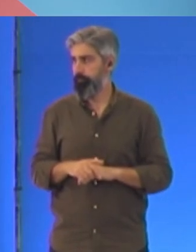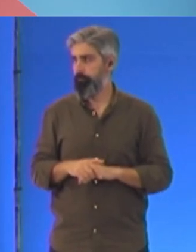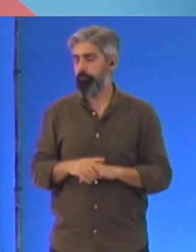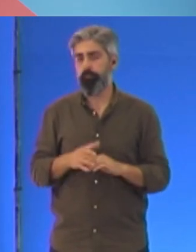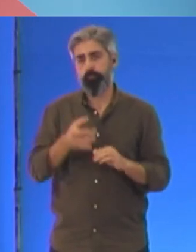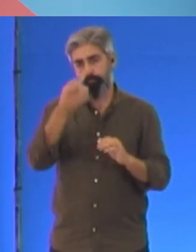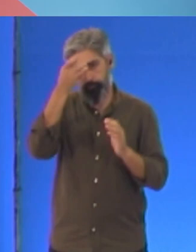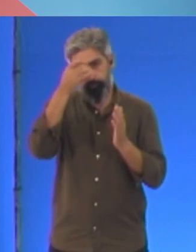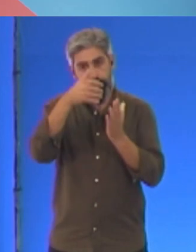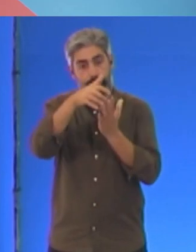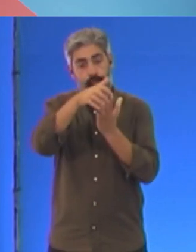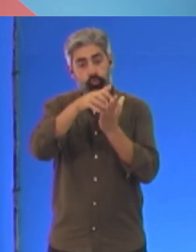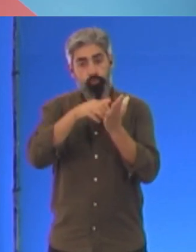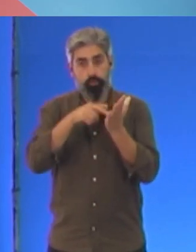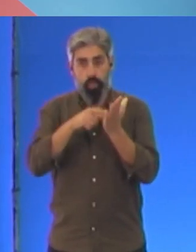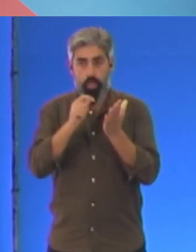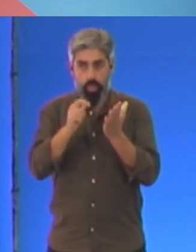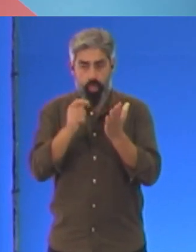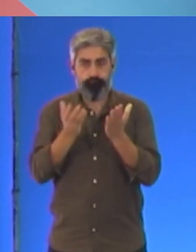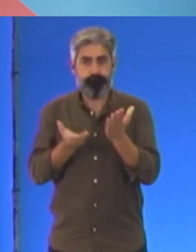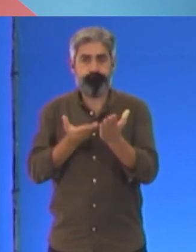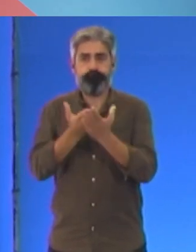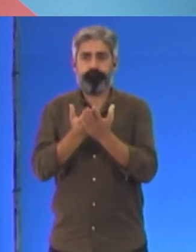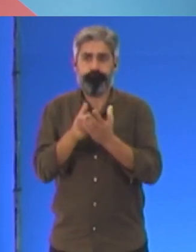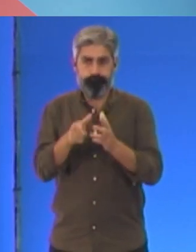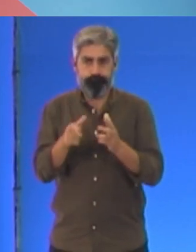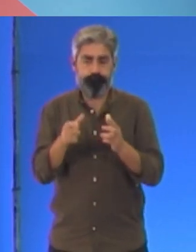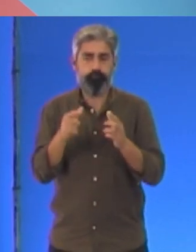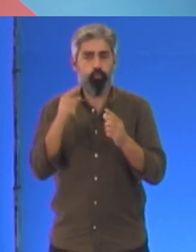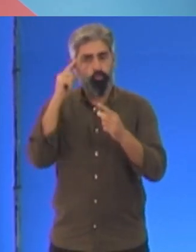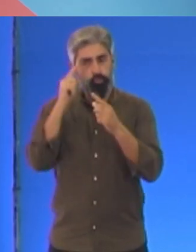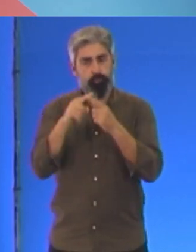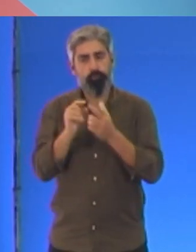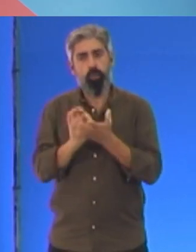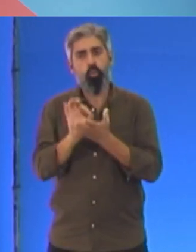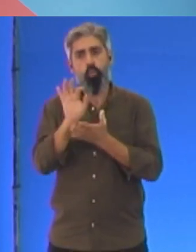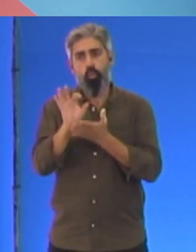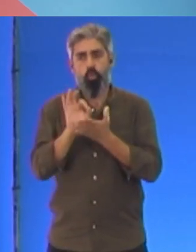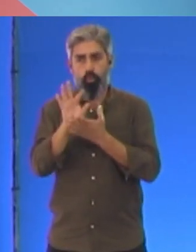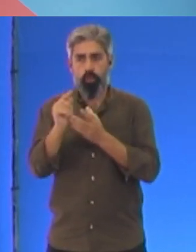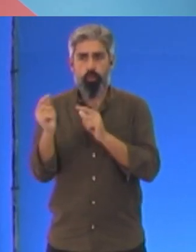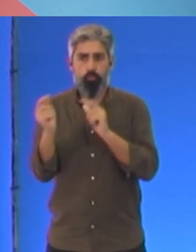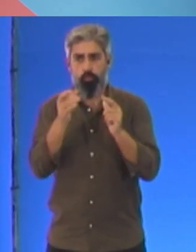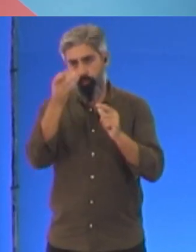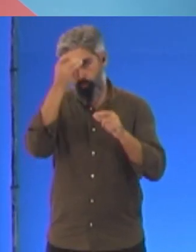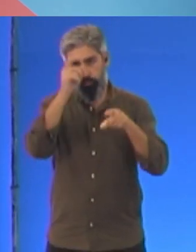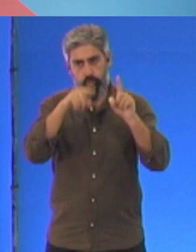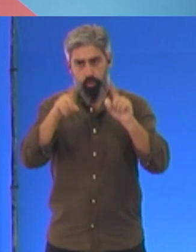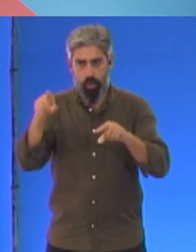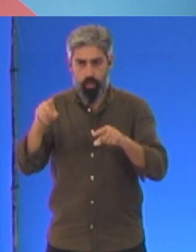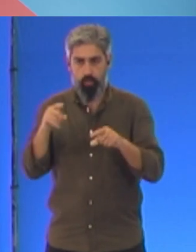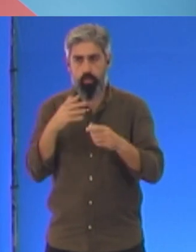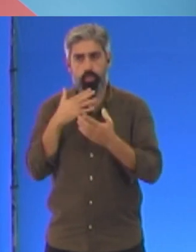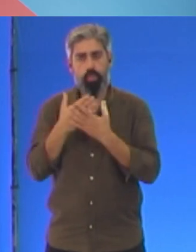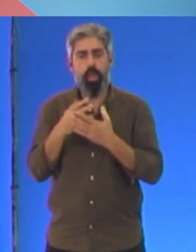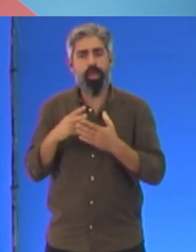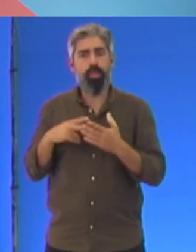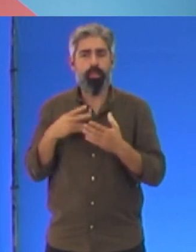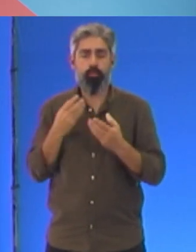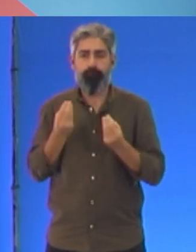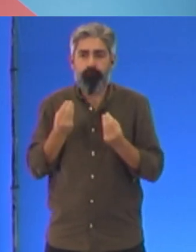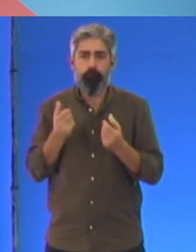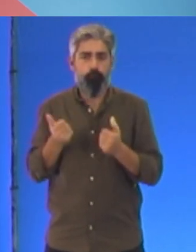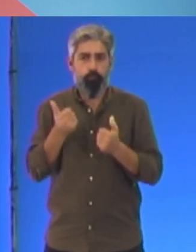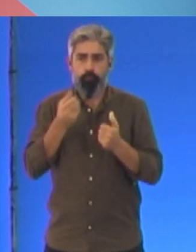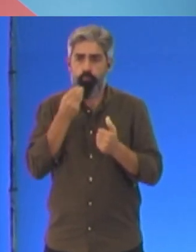a Moção é apresenta-se à convenção para contribuir para um debate plural a maior riqueza deste